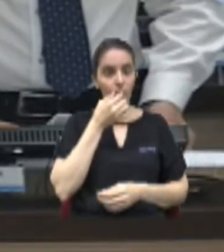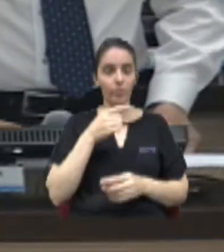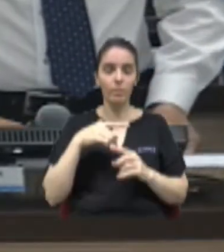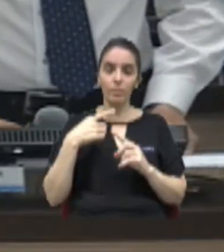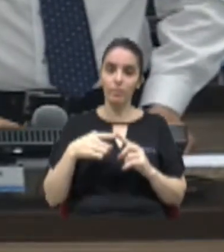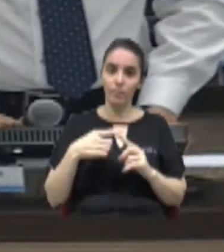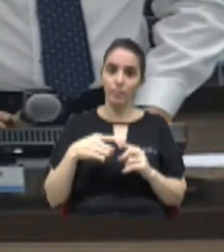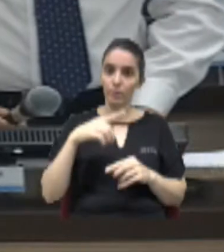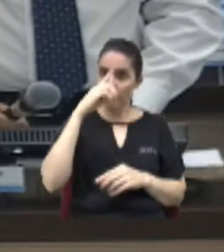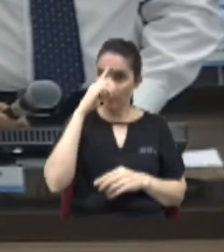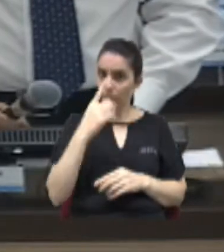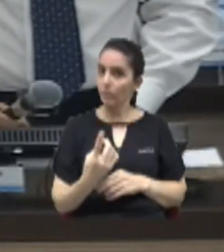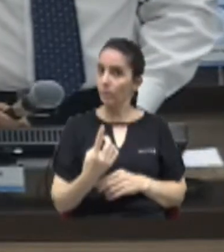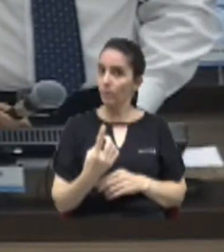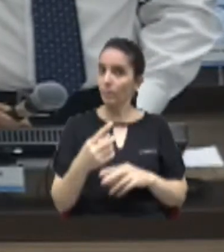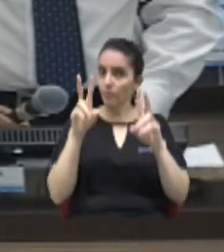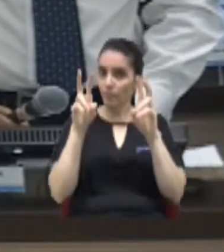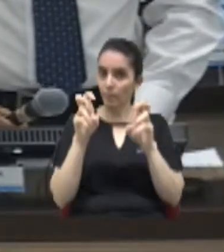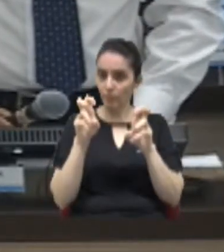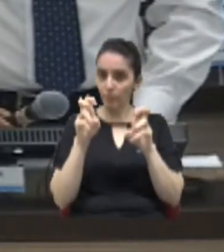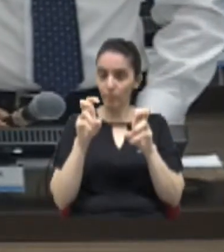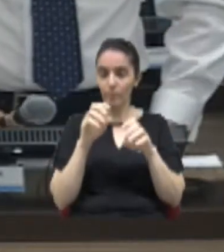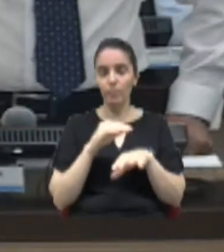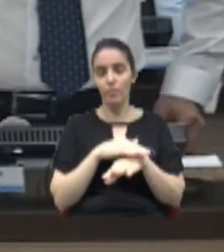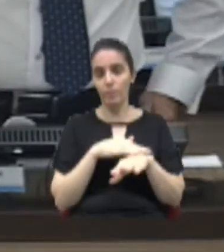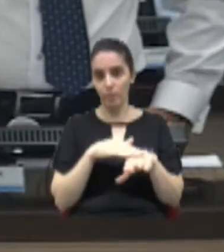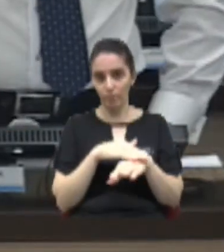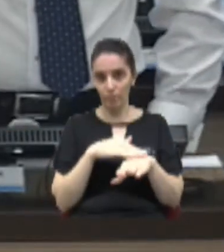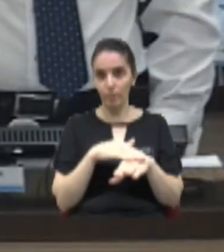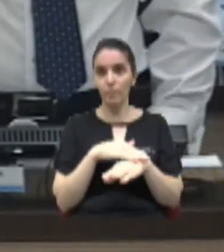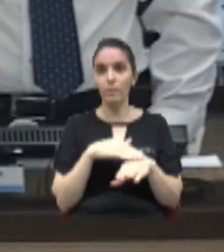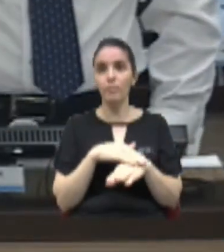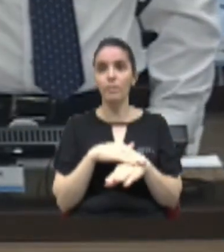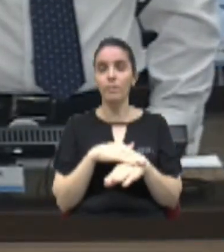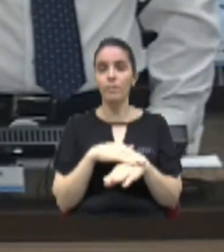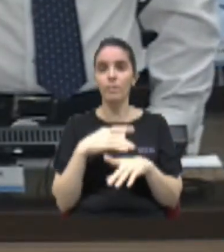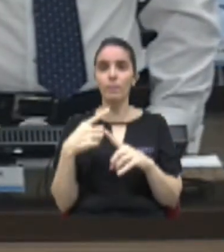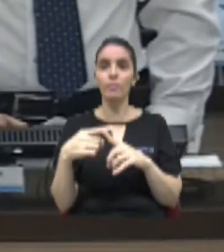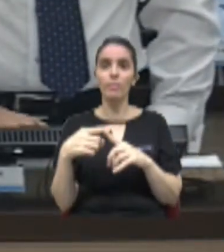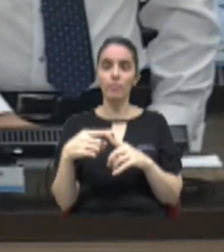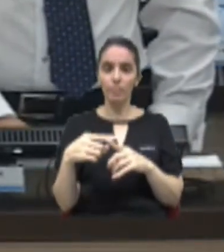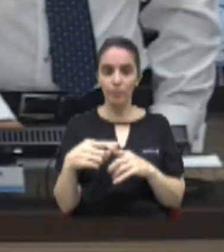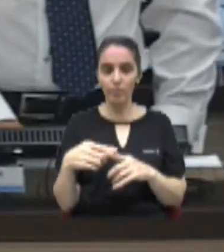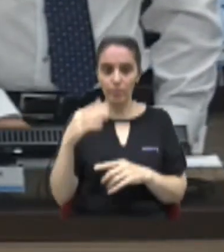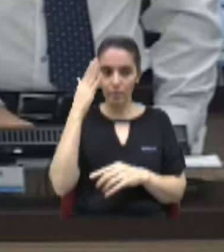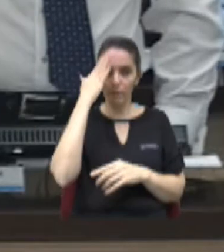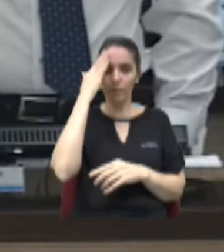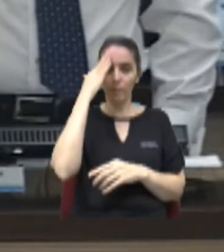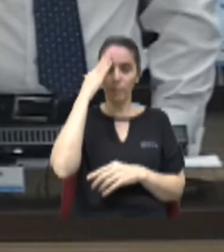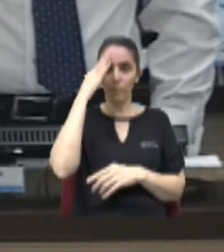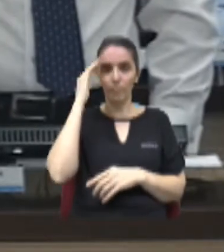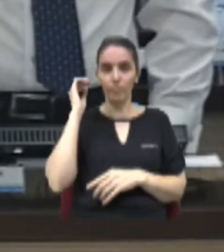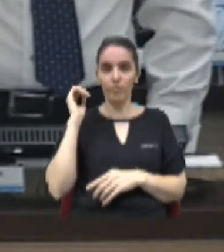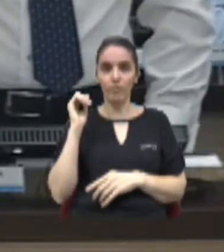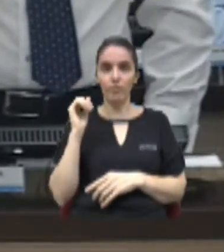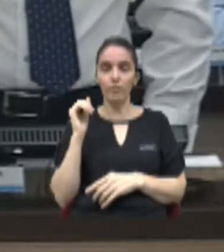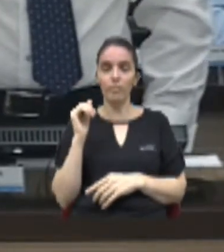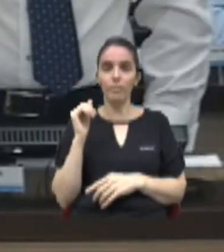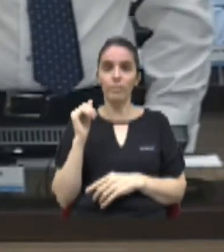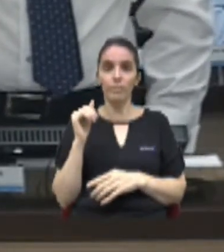Então, nós impusemos uma sanção para quem desrespeita a lei. Até acho, presidente, com devido